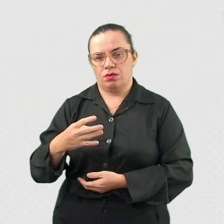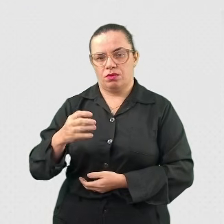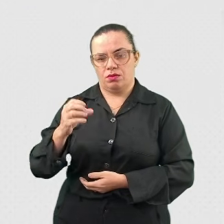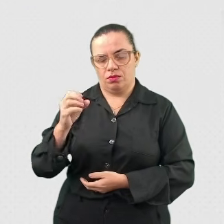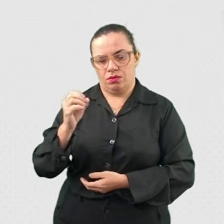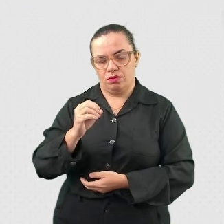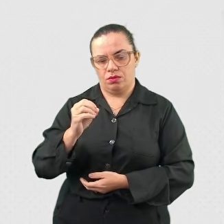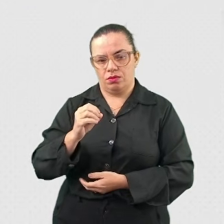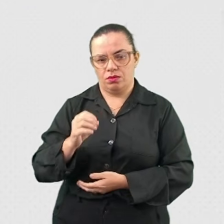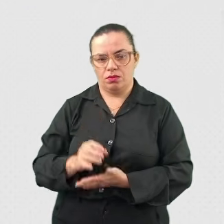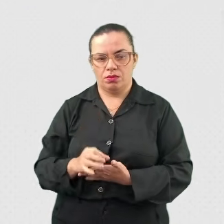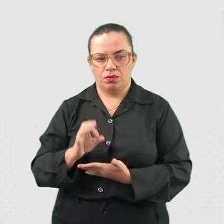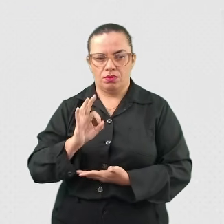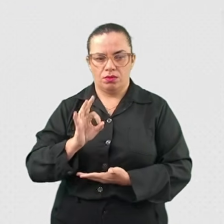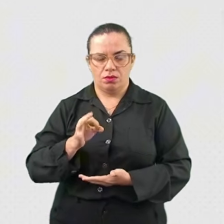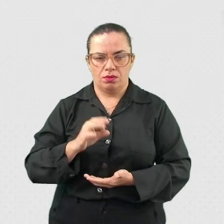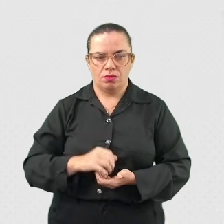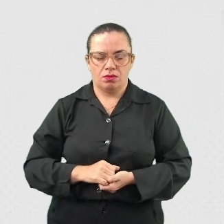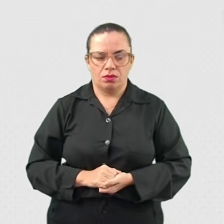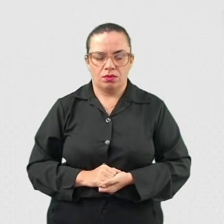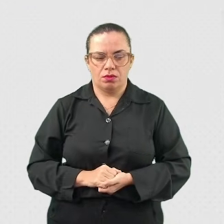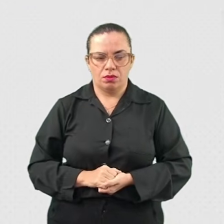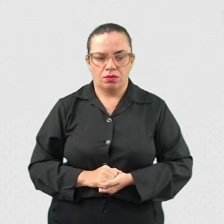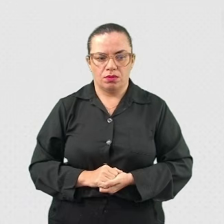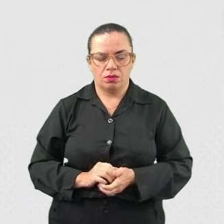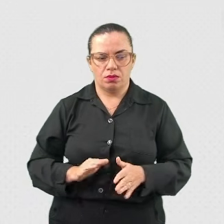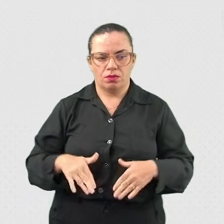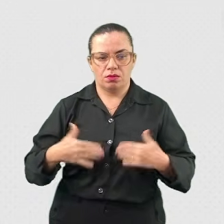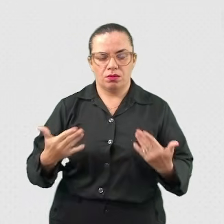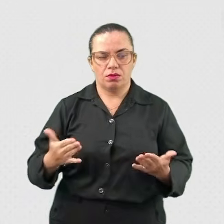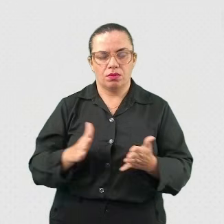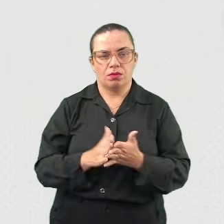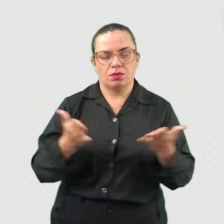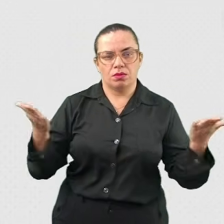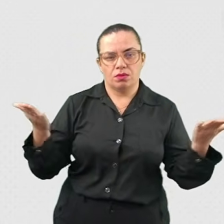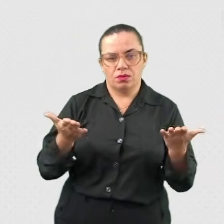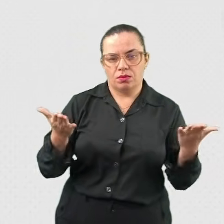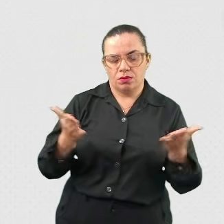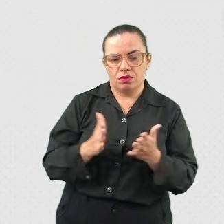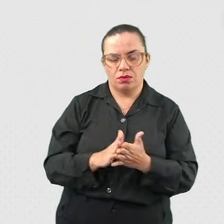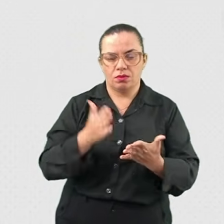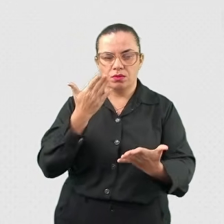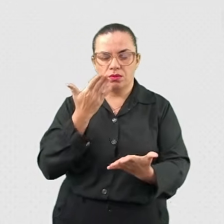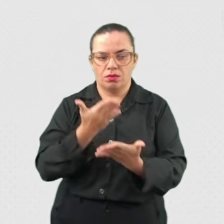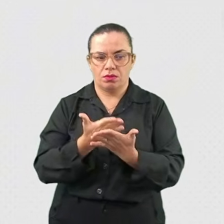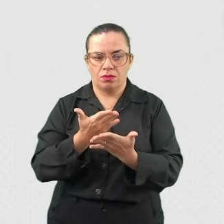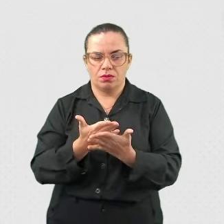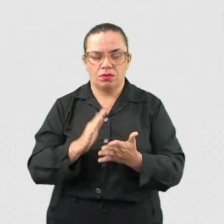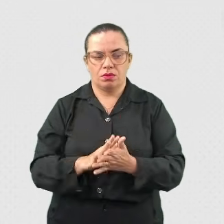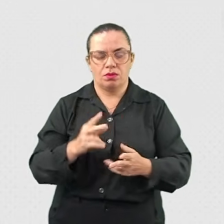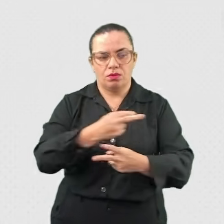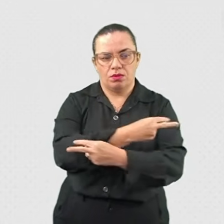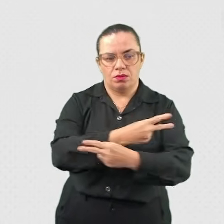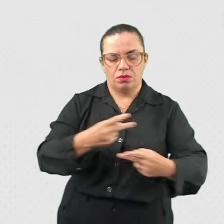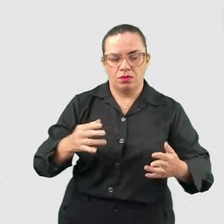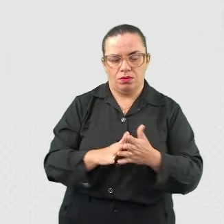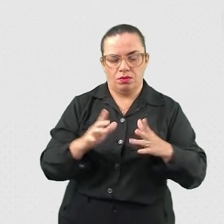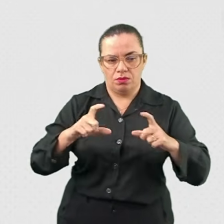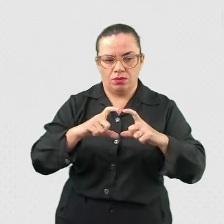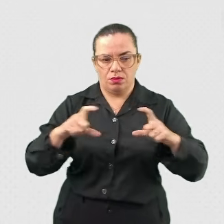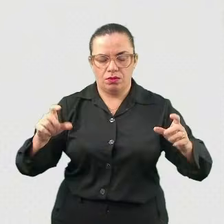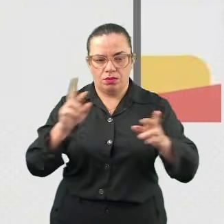144 graus. Certo, galera? Então, na aula de hoje, a gente viu aí várias fórmulas envolvendo